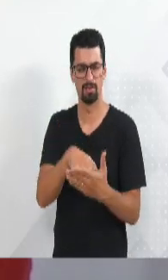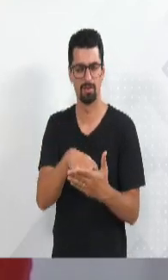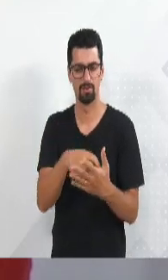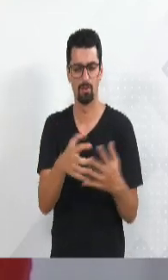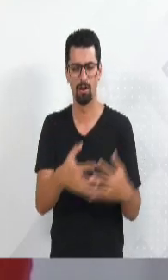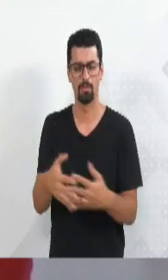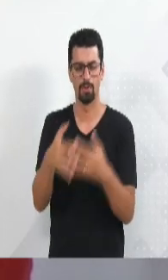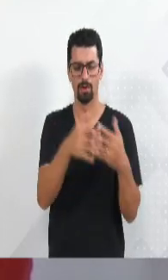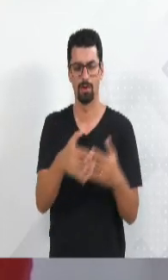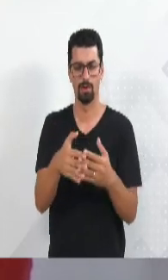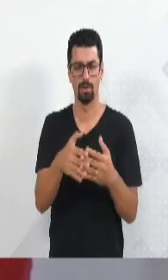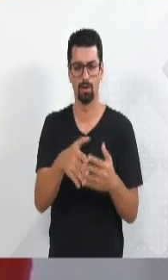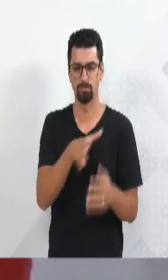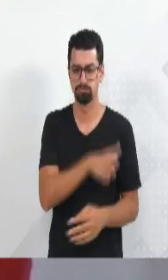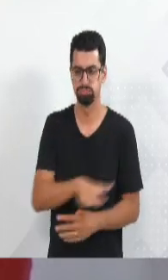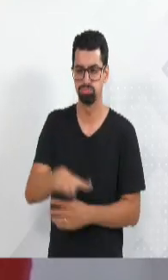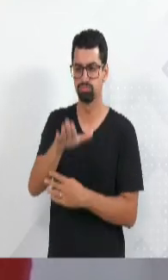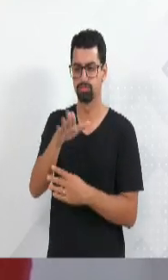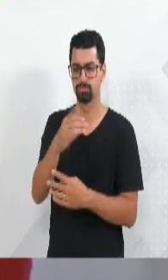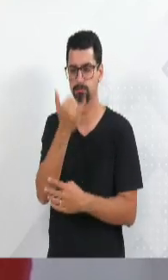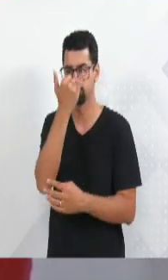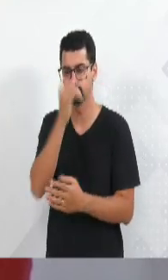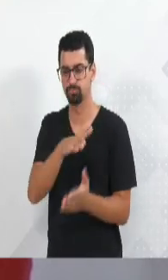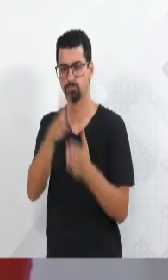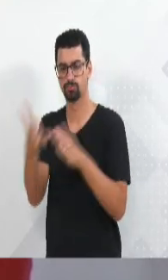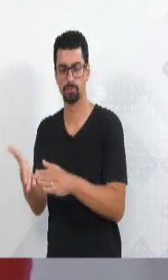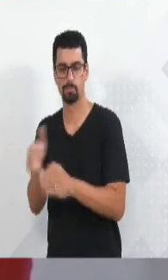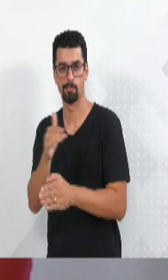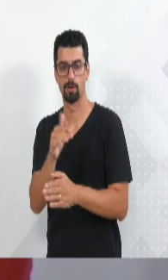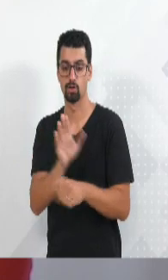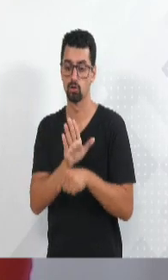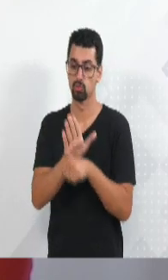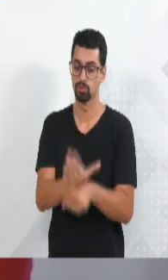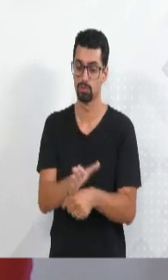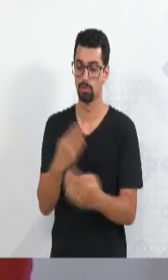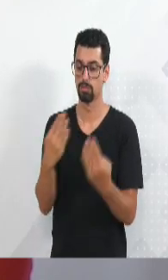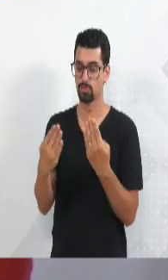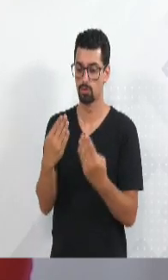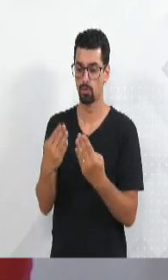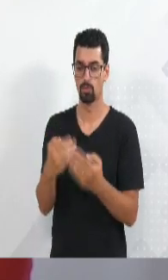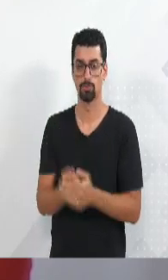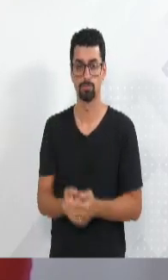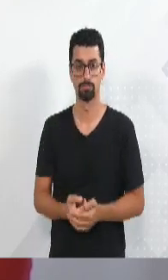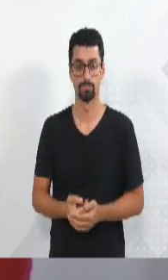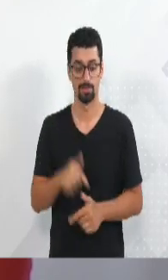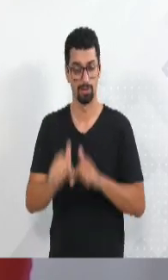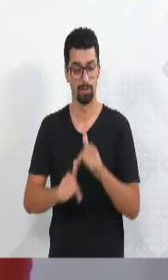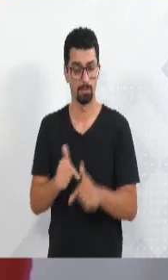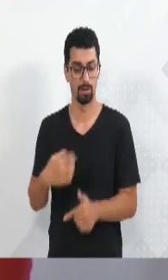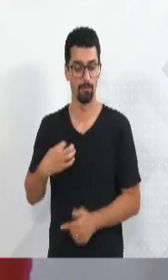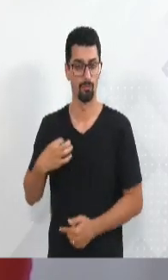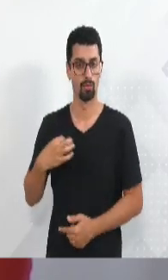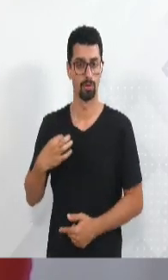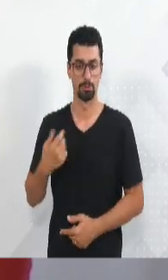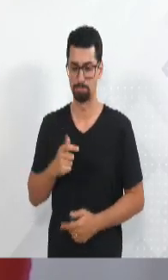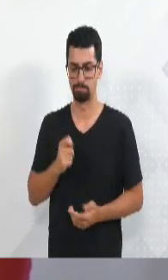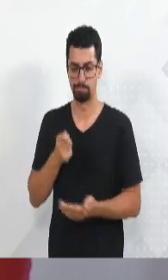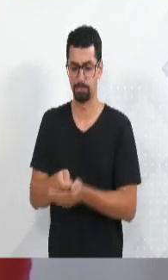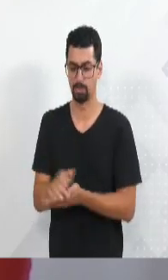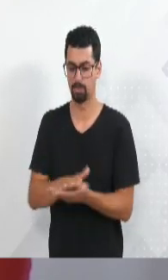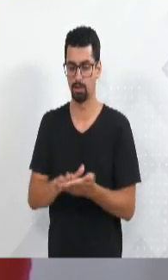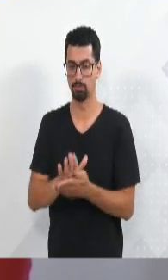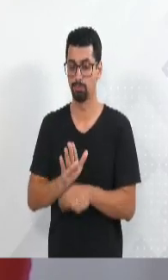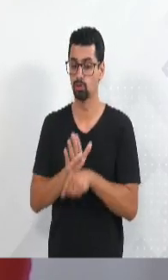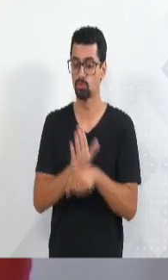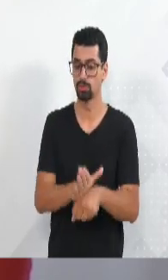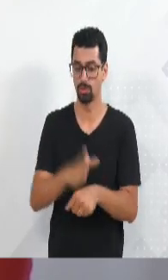o centro de treinamento da cidade de Blumenau trabalho esse que é realizado de forma voluntária sem custas também para o exército